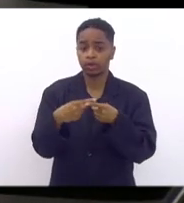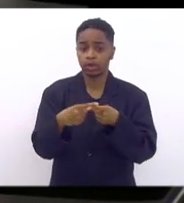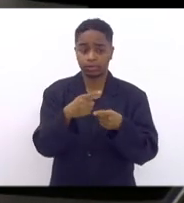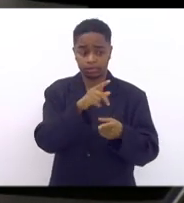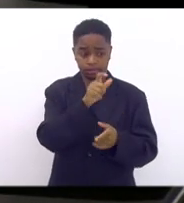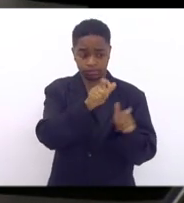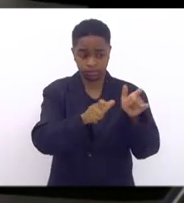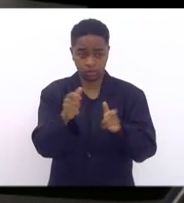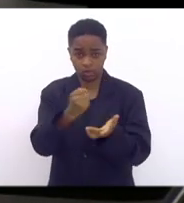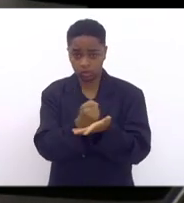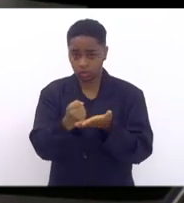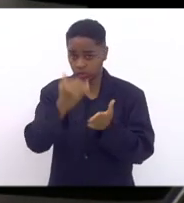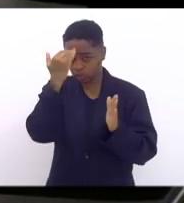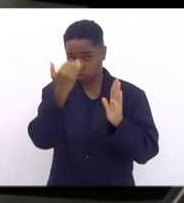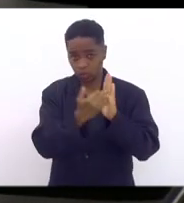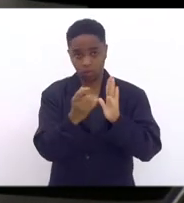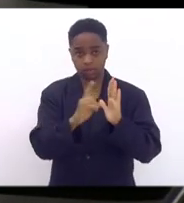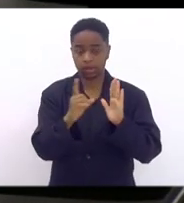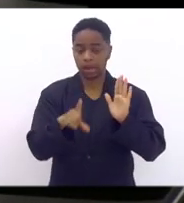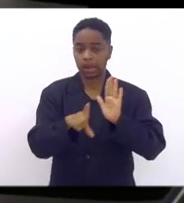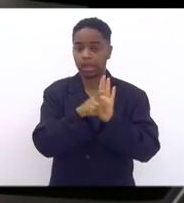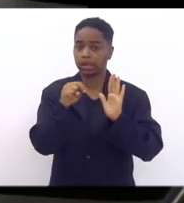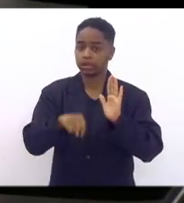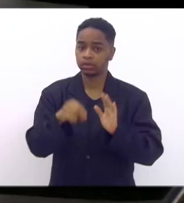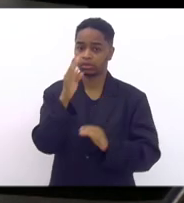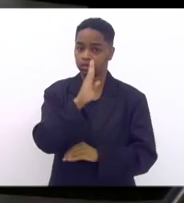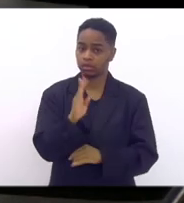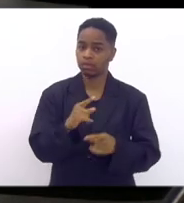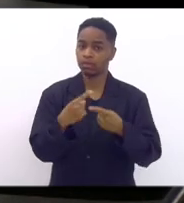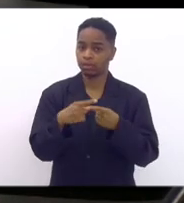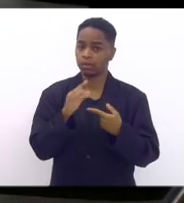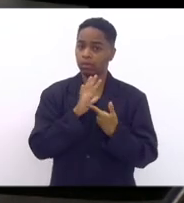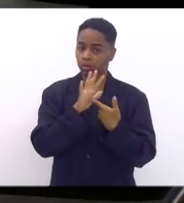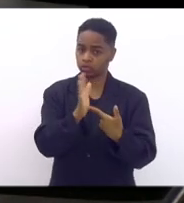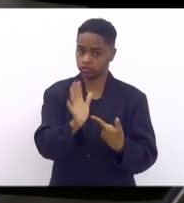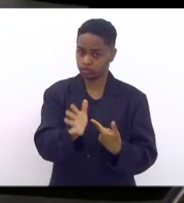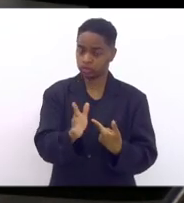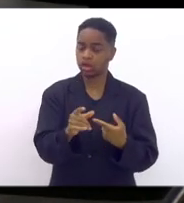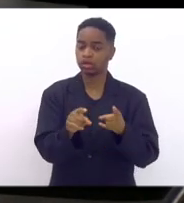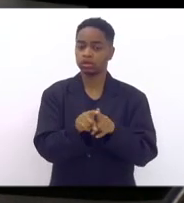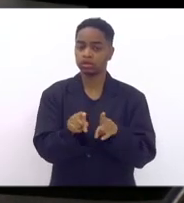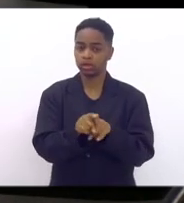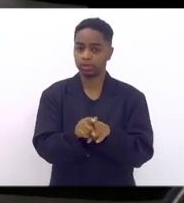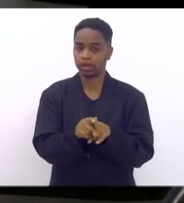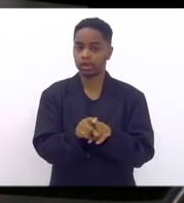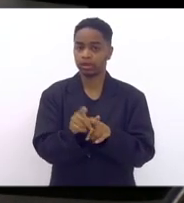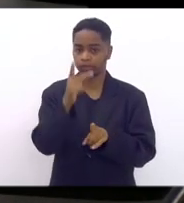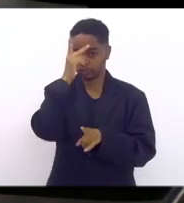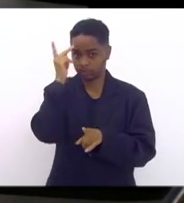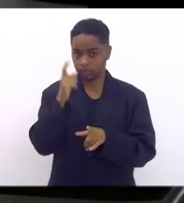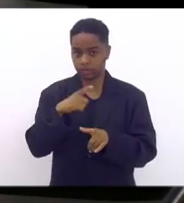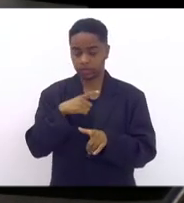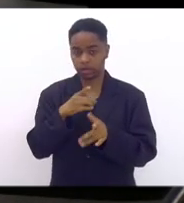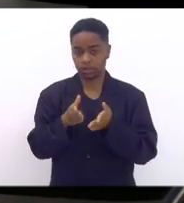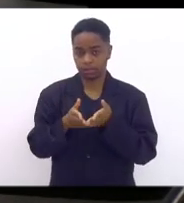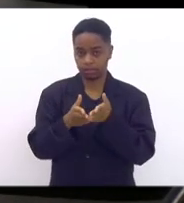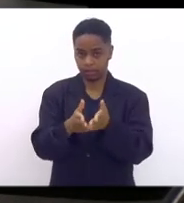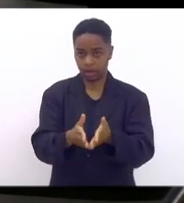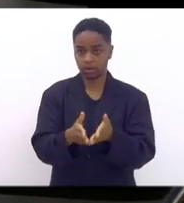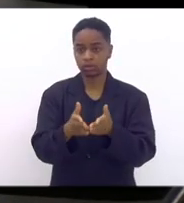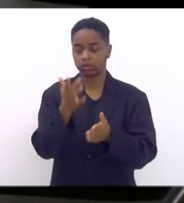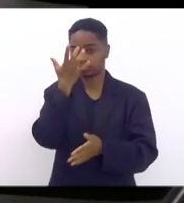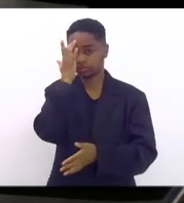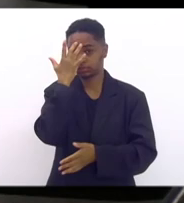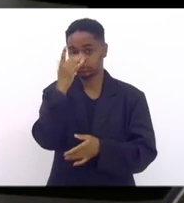respeitou as leis nacionais isso foi colocado pra agência marítima foi colocado pro dono da embarcação era um indiano e foi